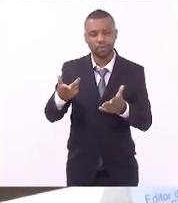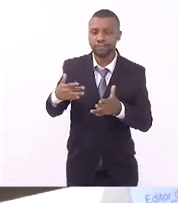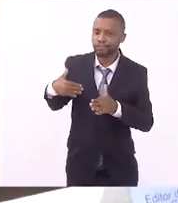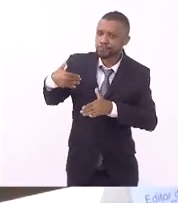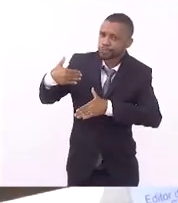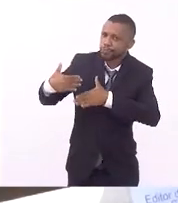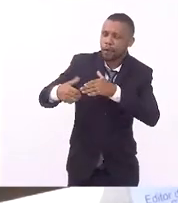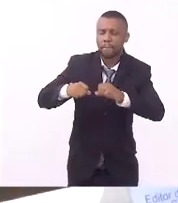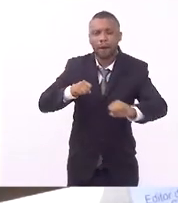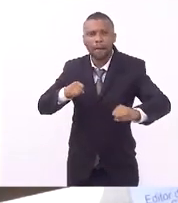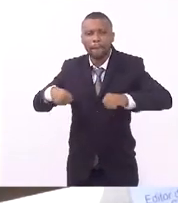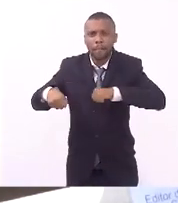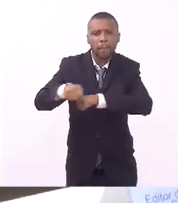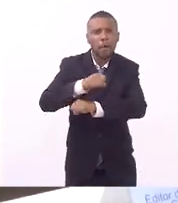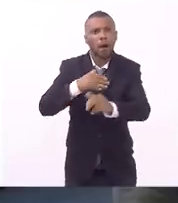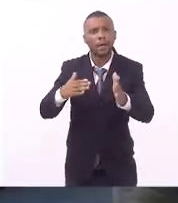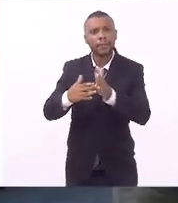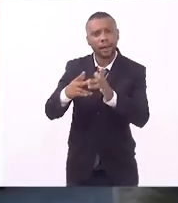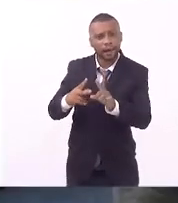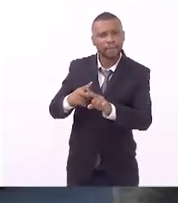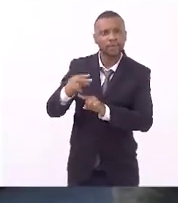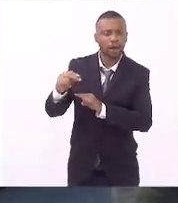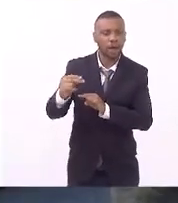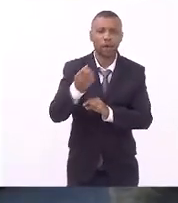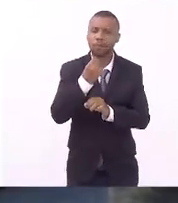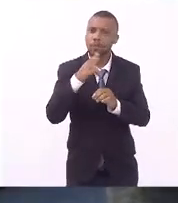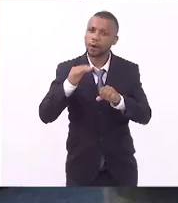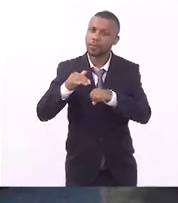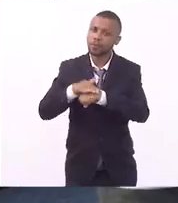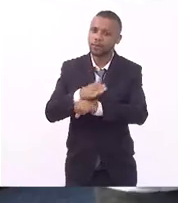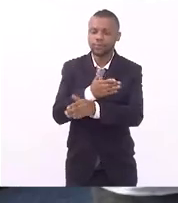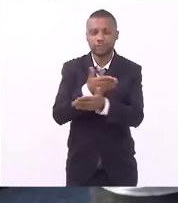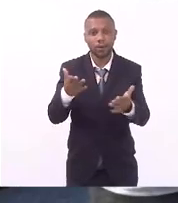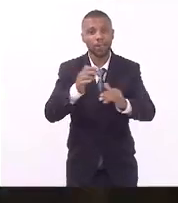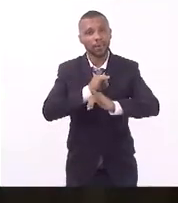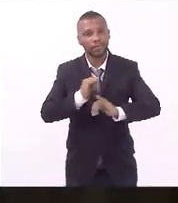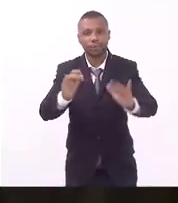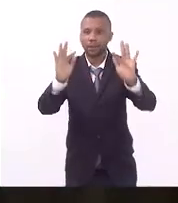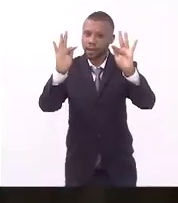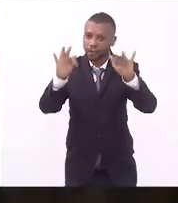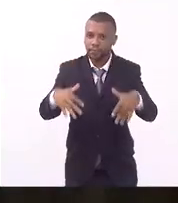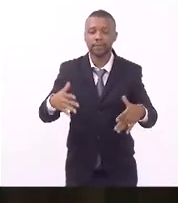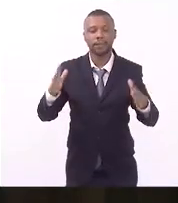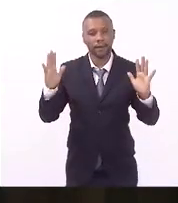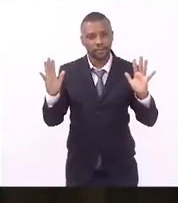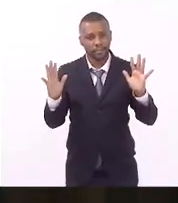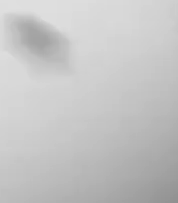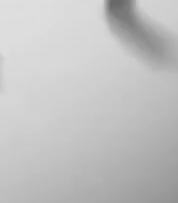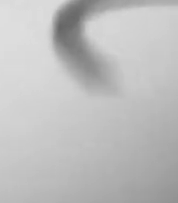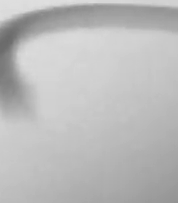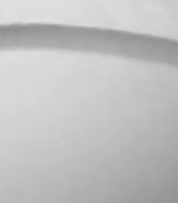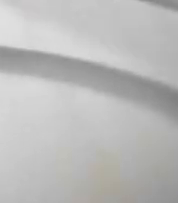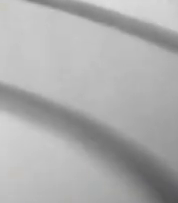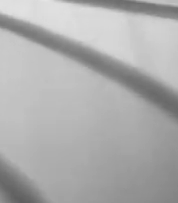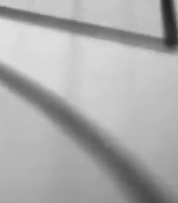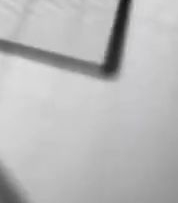luta até a vitória sempre. Boa noite. Declaro encerrada a sessão.